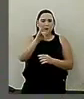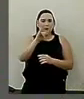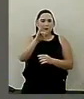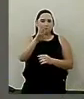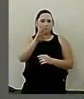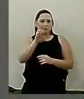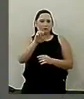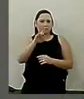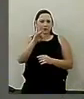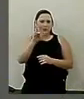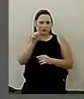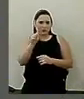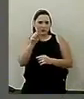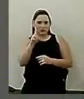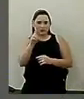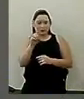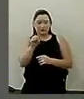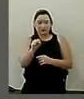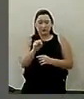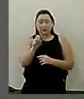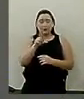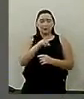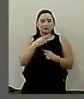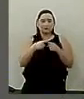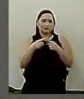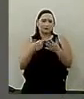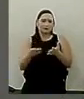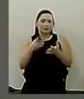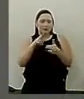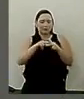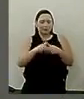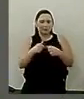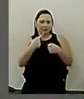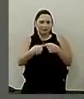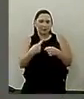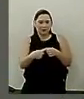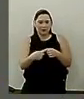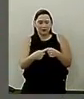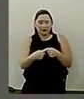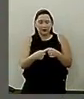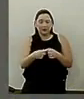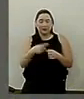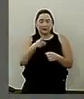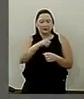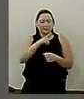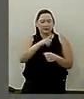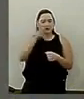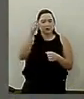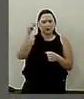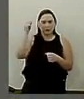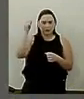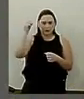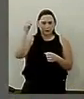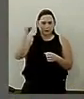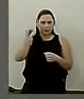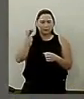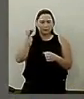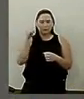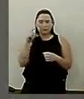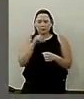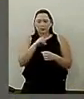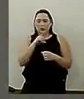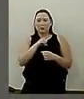é chamado por este nome em função da cidade edificada por Herodes Antipas na sua